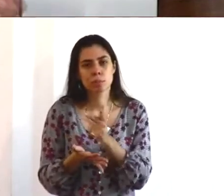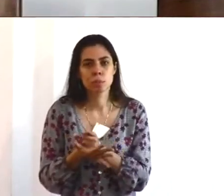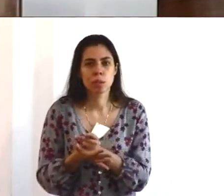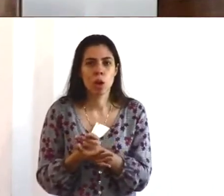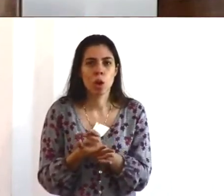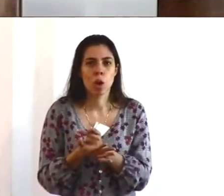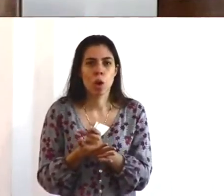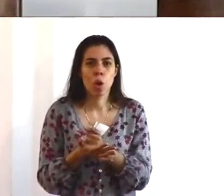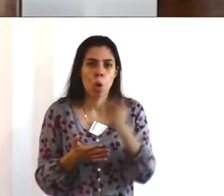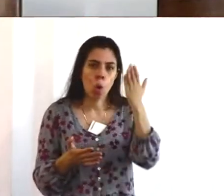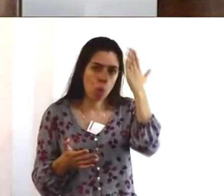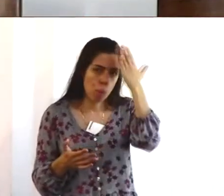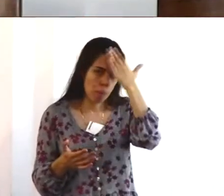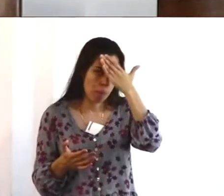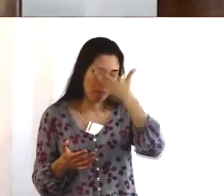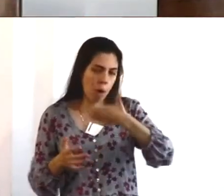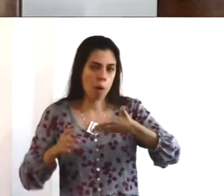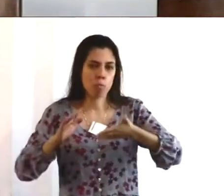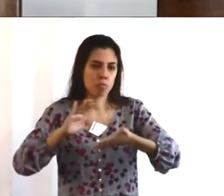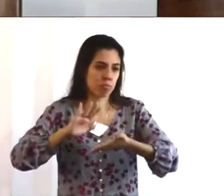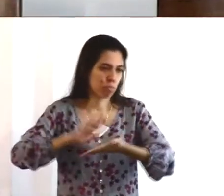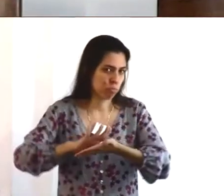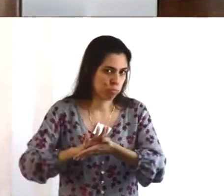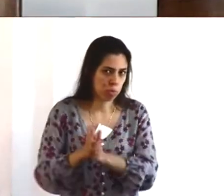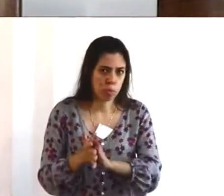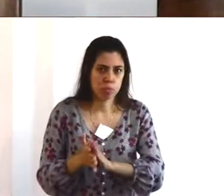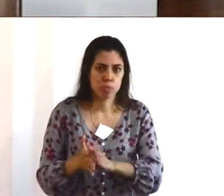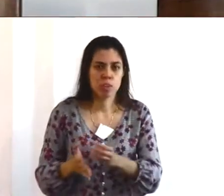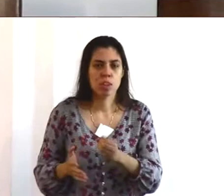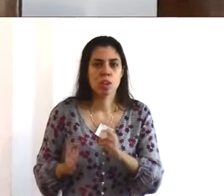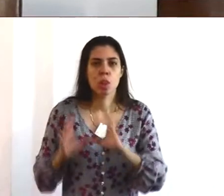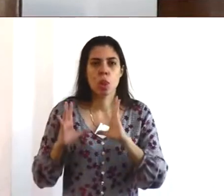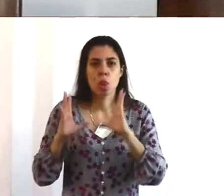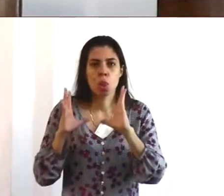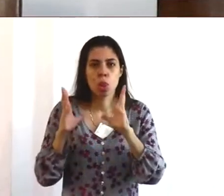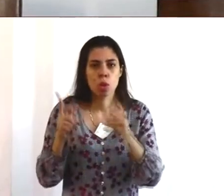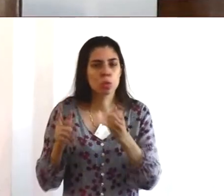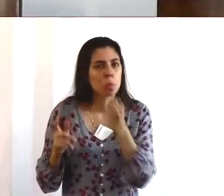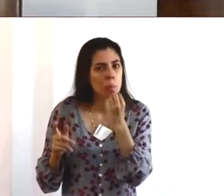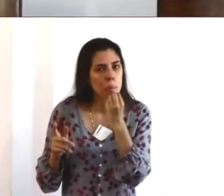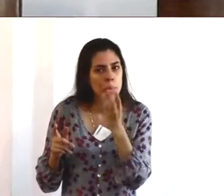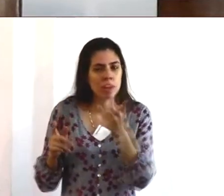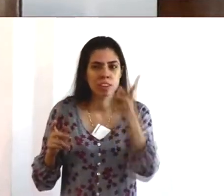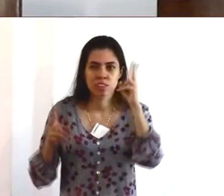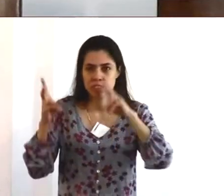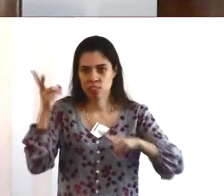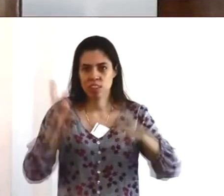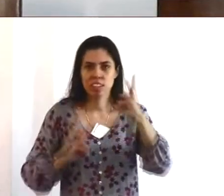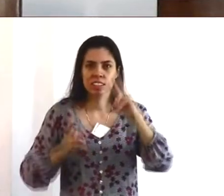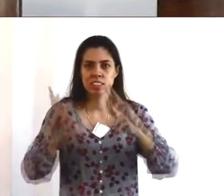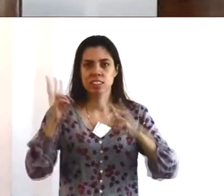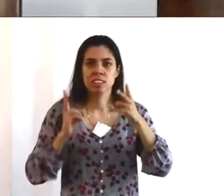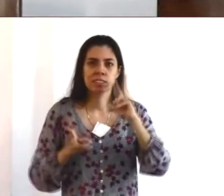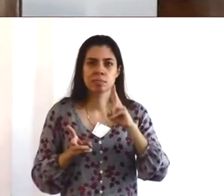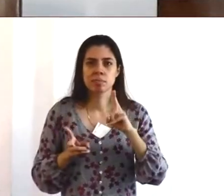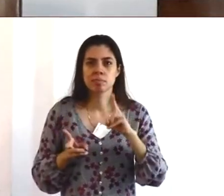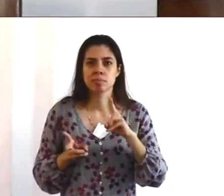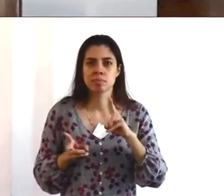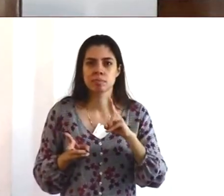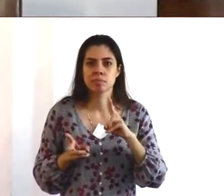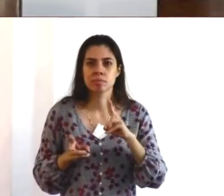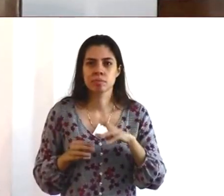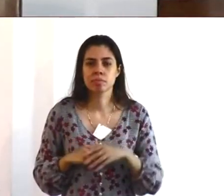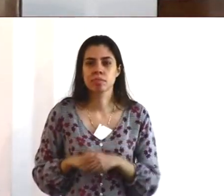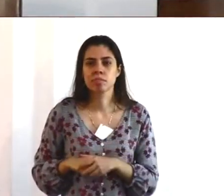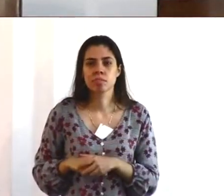estar prevalecendo, mas no final o bem vence. Sempre o bem vence. E o bem vence, e no final nós